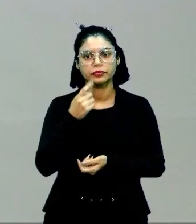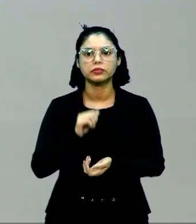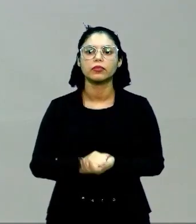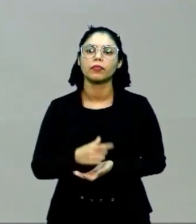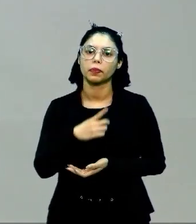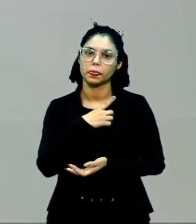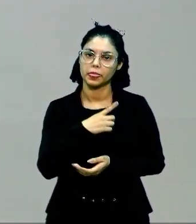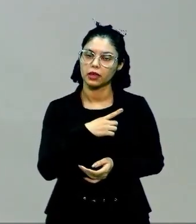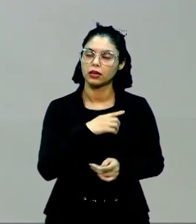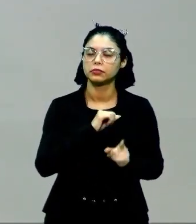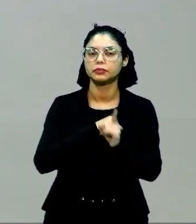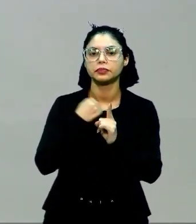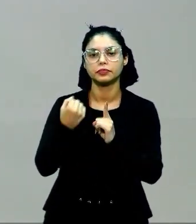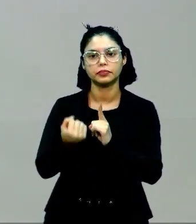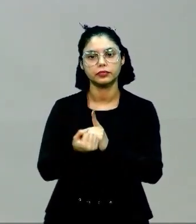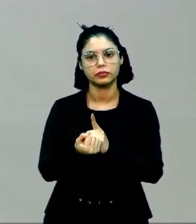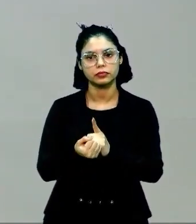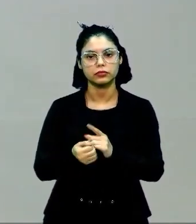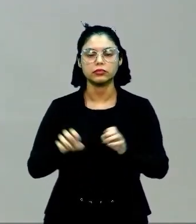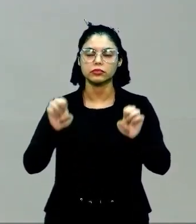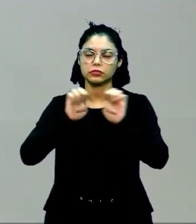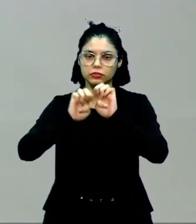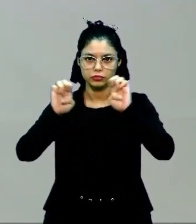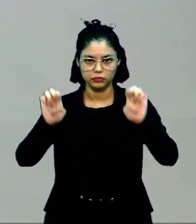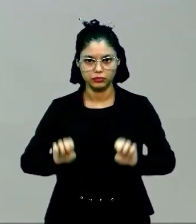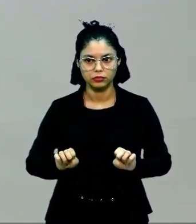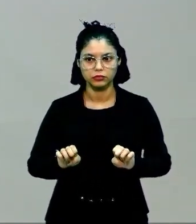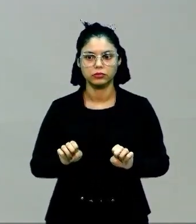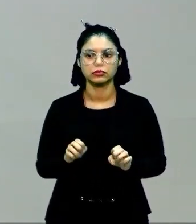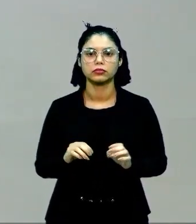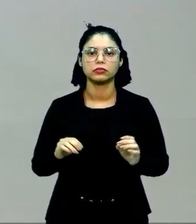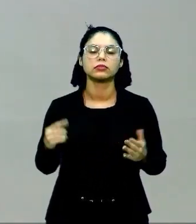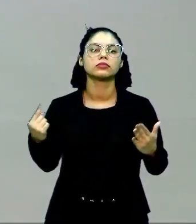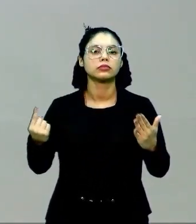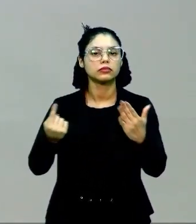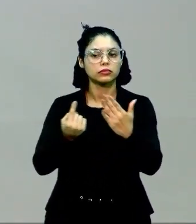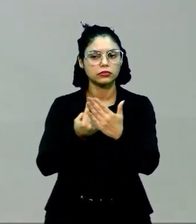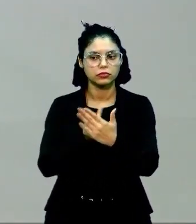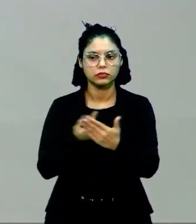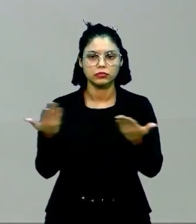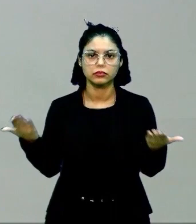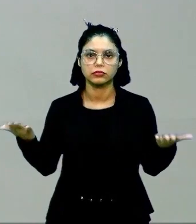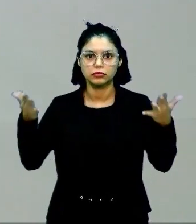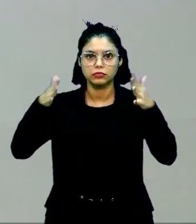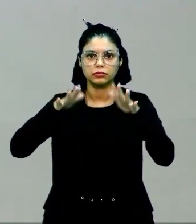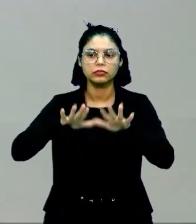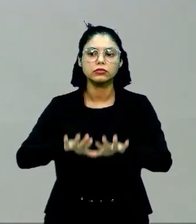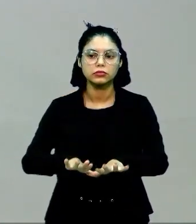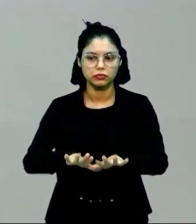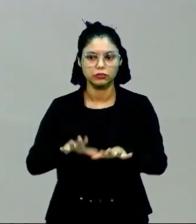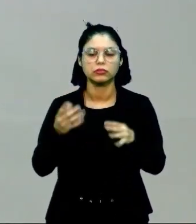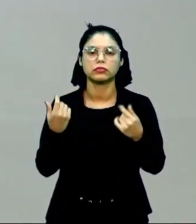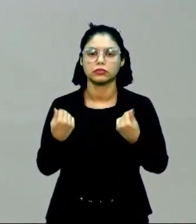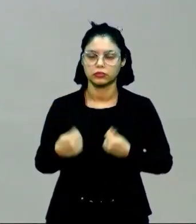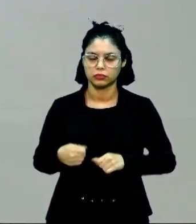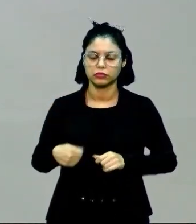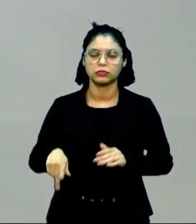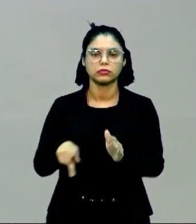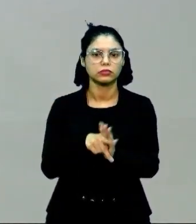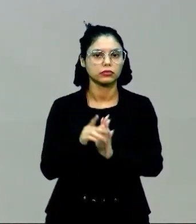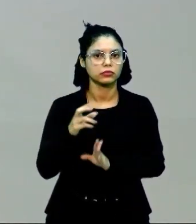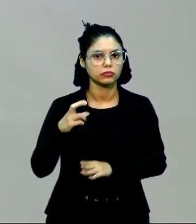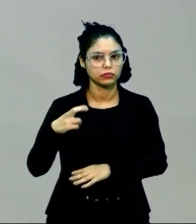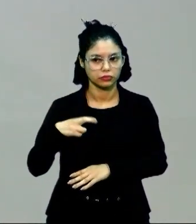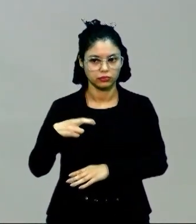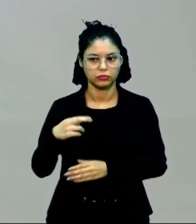que haja na sociedade uma estrutura, um acolhimento que leve em consideração aquela necessidade em